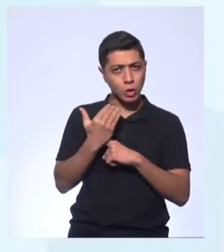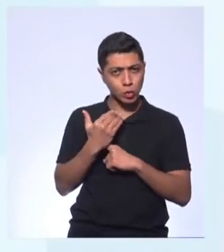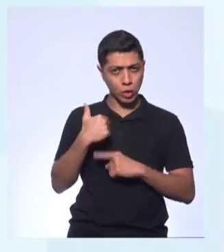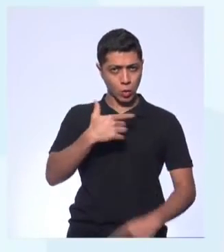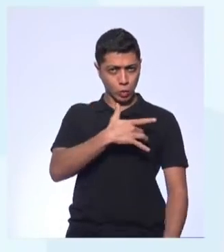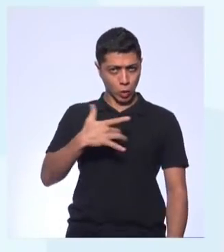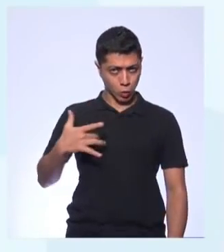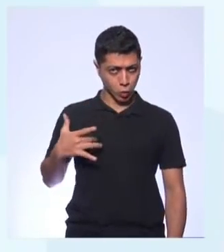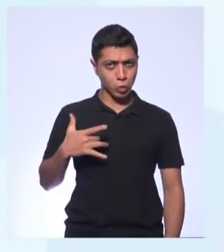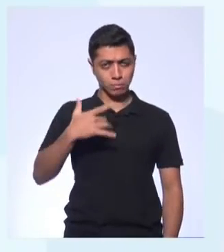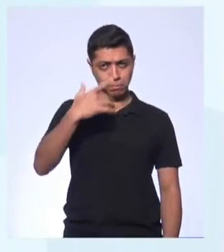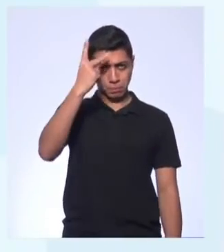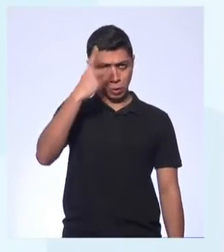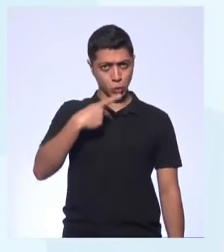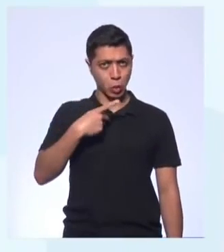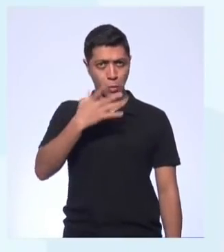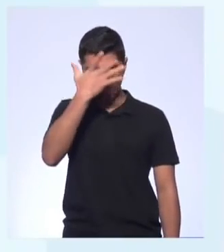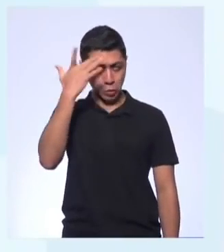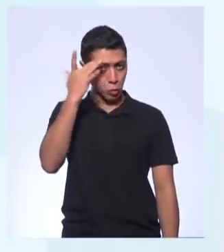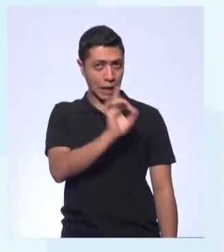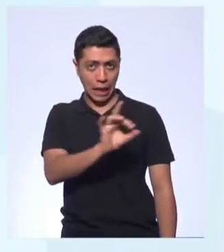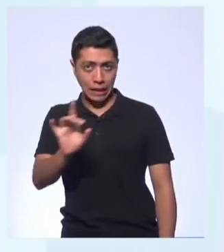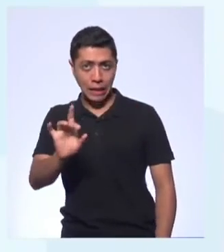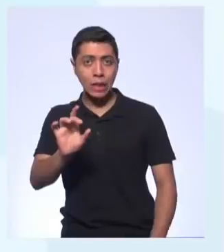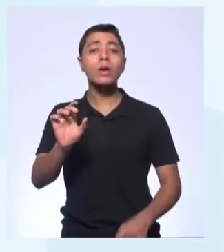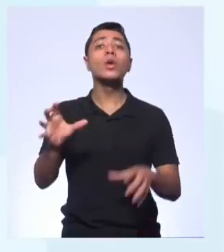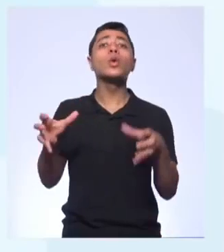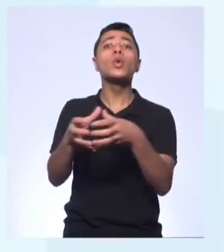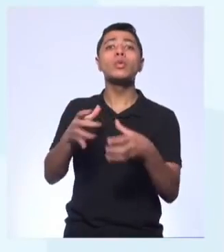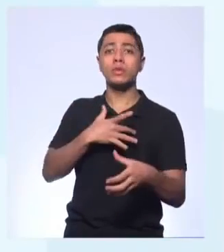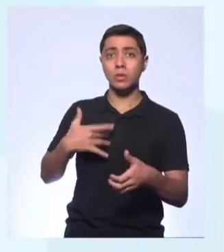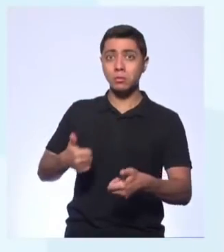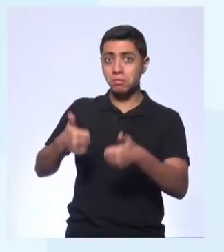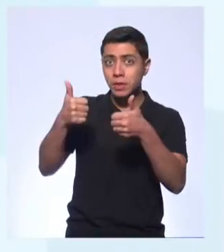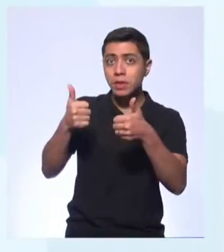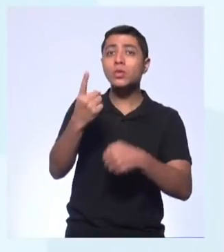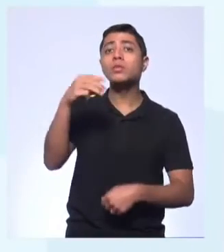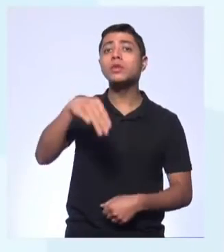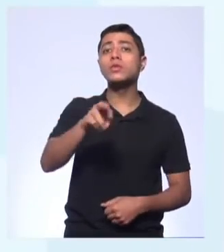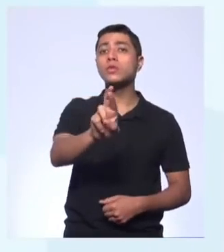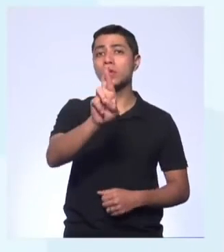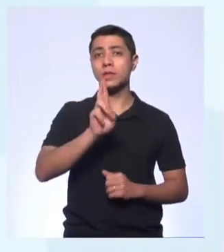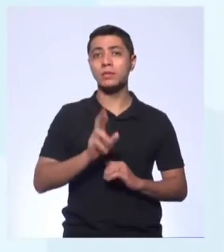da saúde coletiva? Comentem. Um minutinho para vocês.